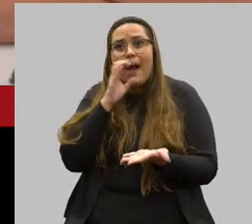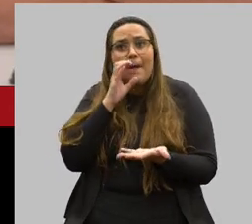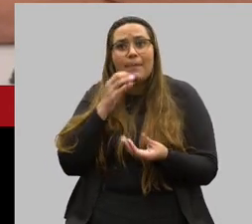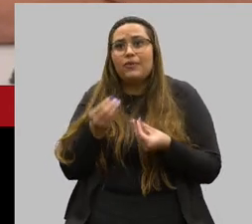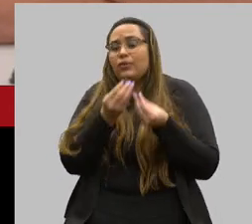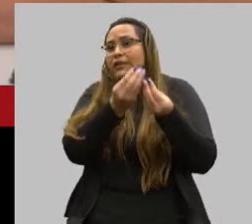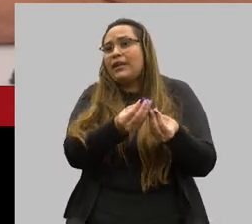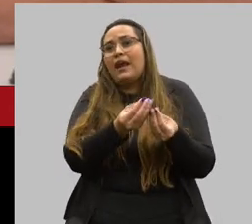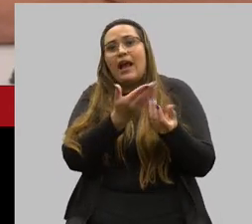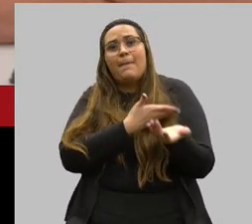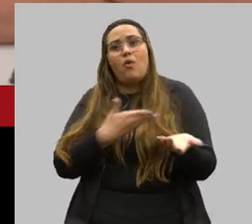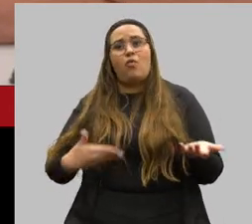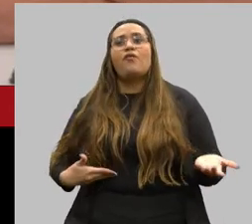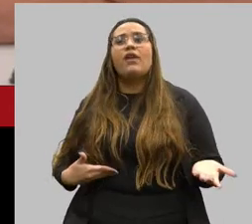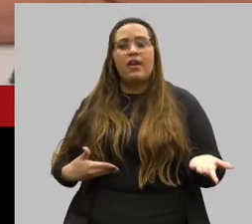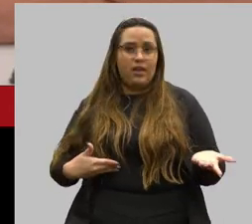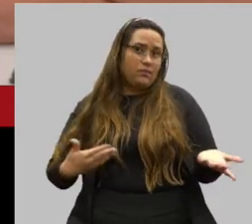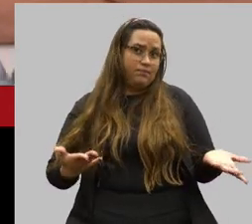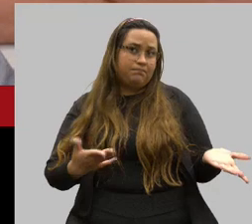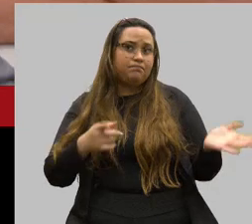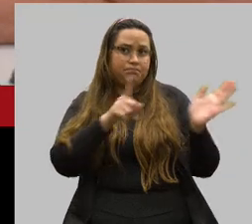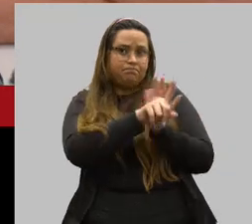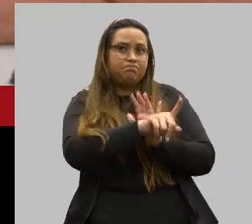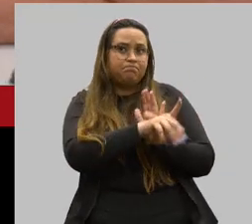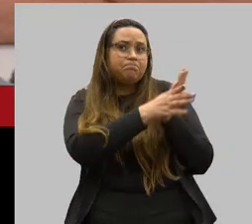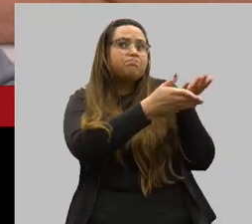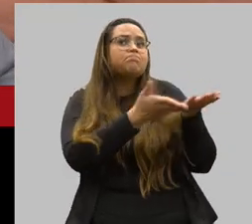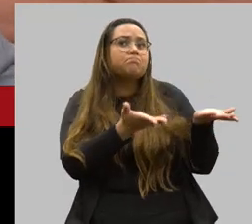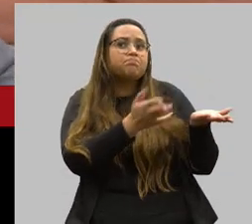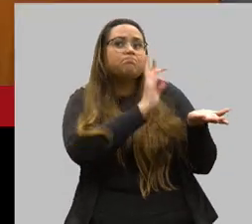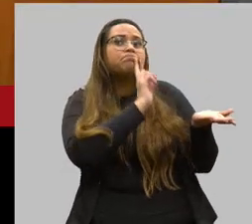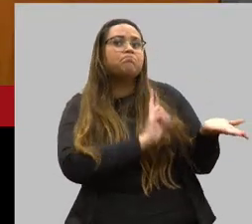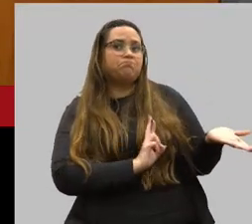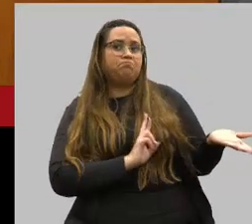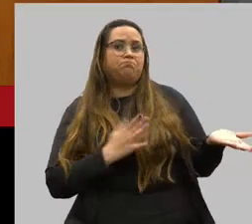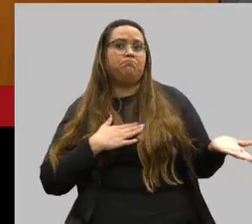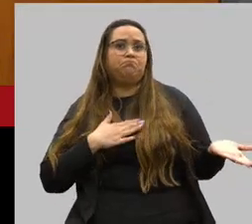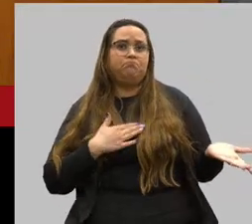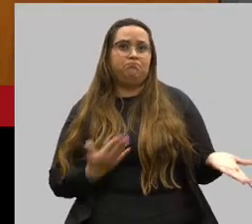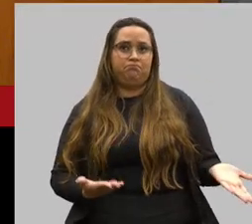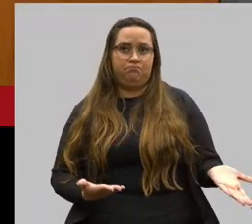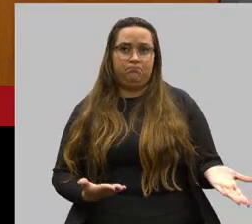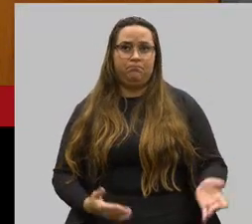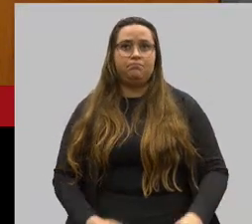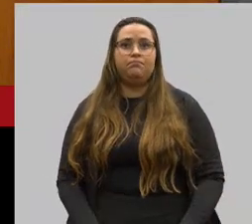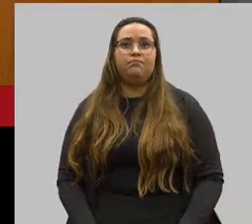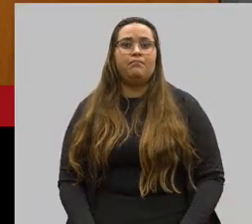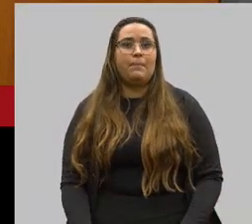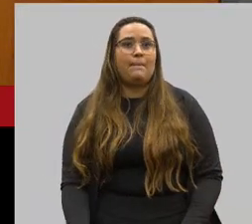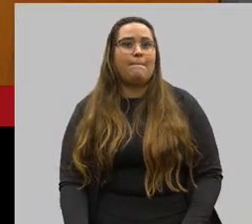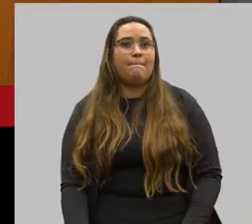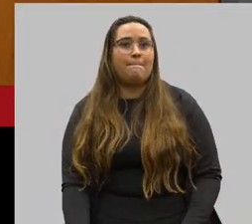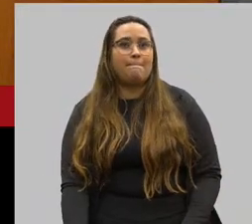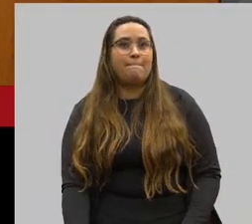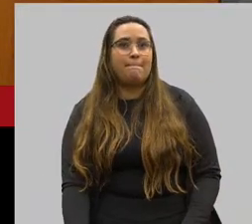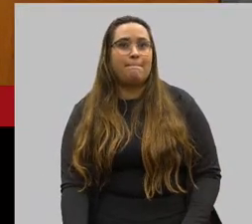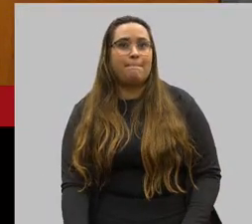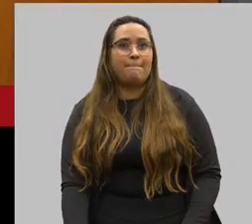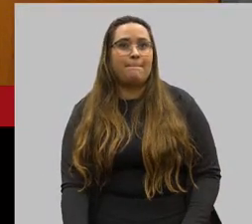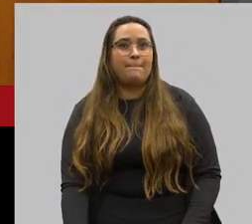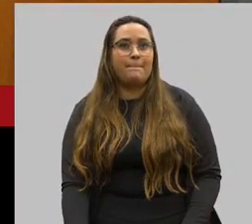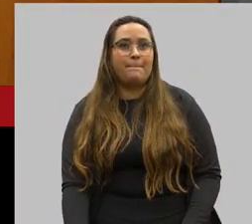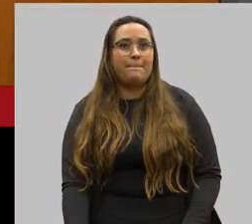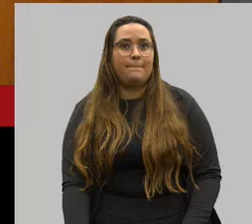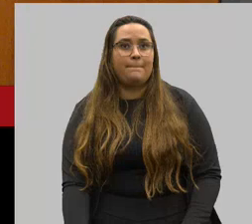pro governo Então essa é a pergunta que eu gostaria que a senhora pudesse esclarecer eh inclusive muitos estão acompanhando a senhora nesse momento bem